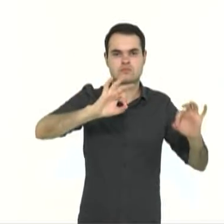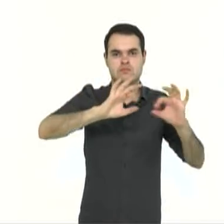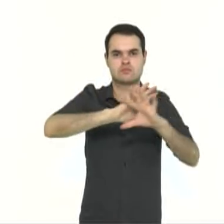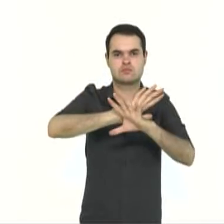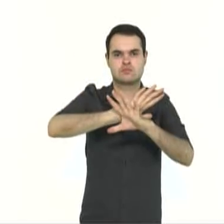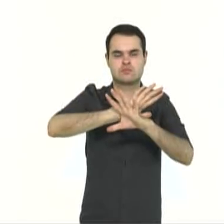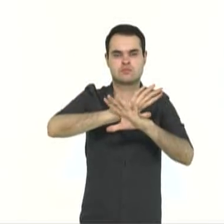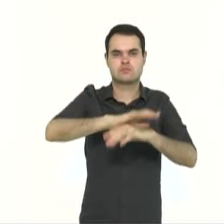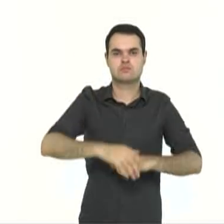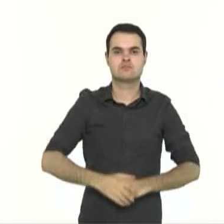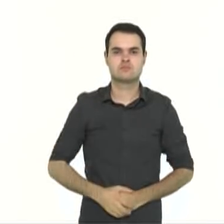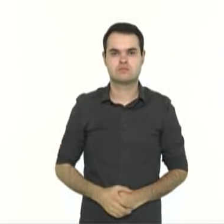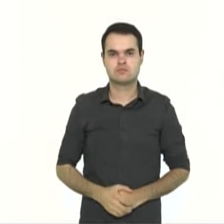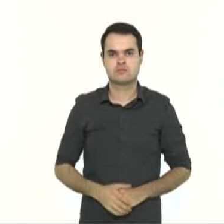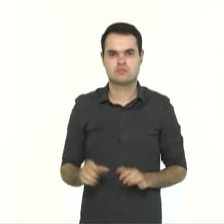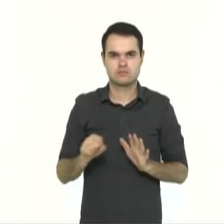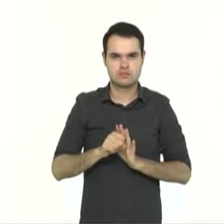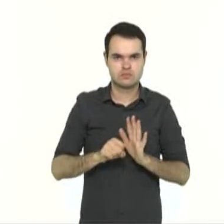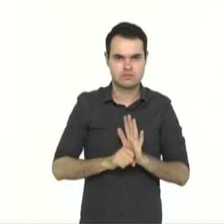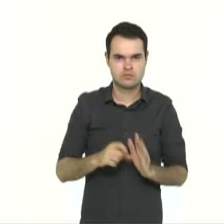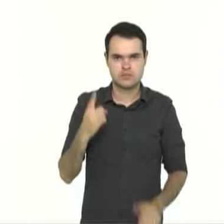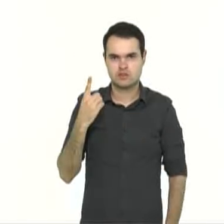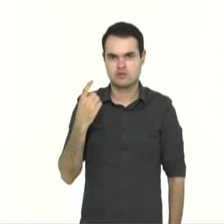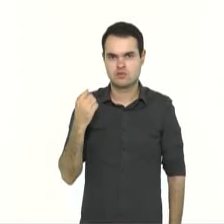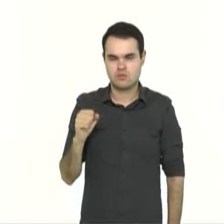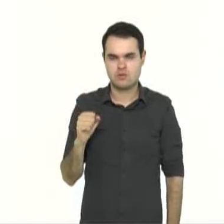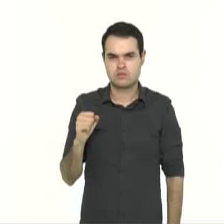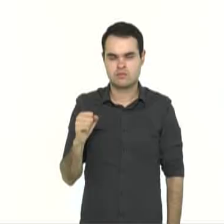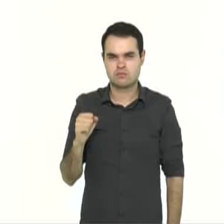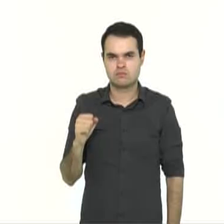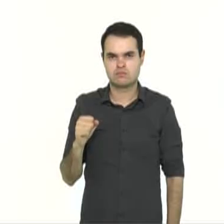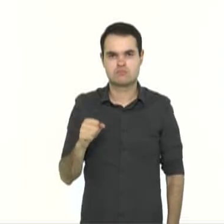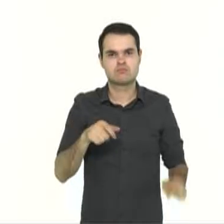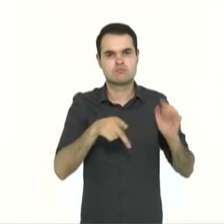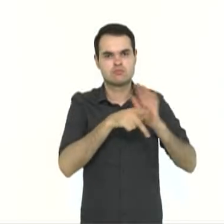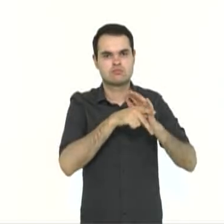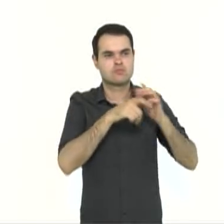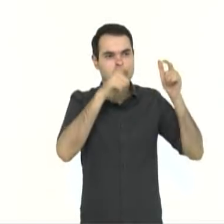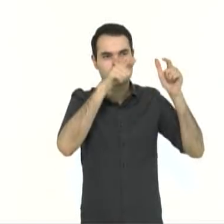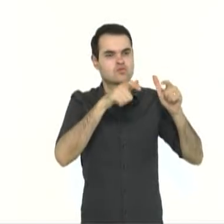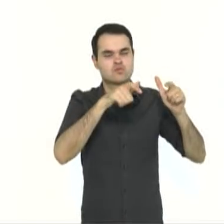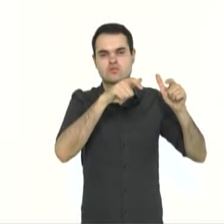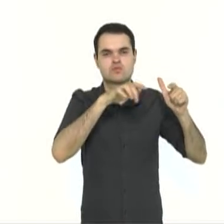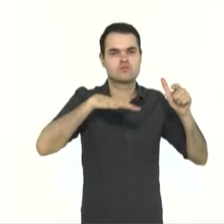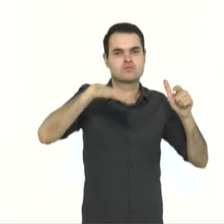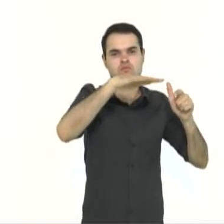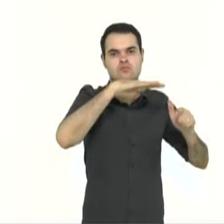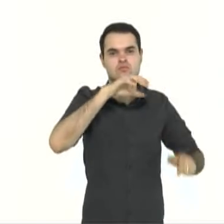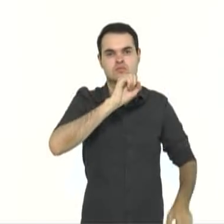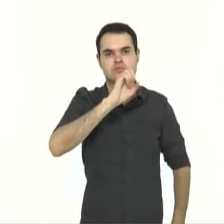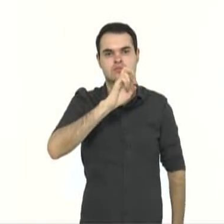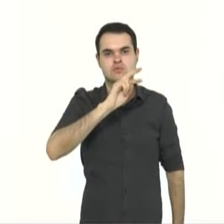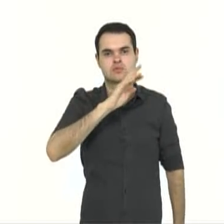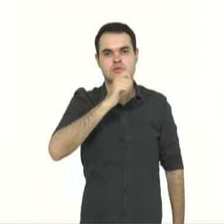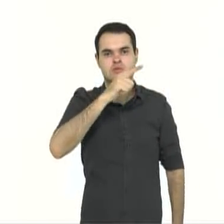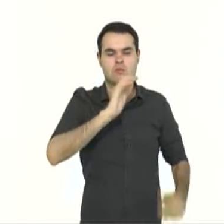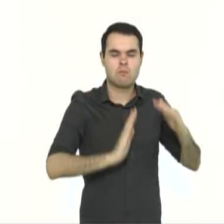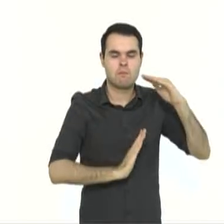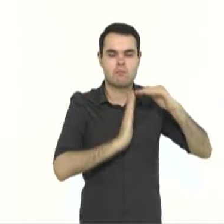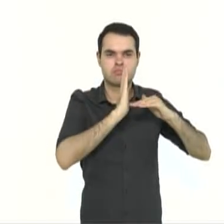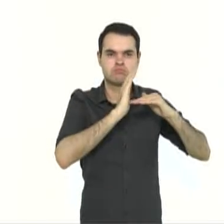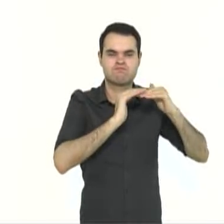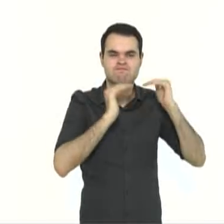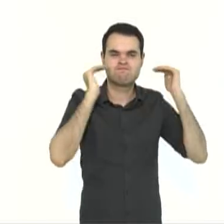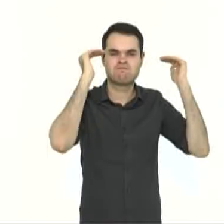No século XVIII, o sertão nordestino alcançou o seu apogeu no